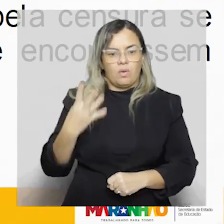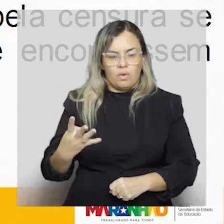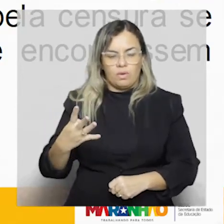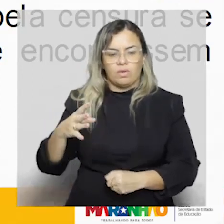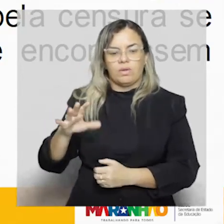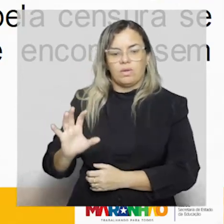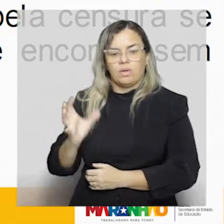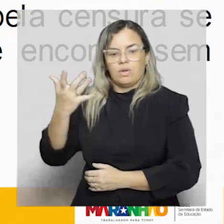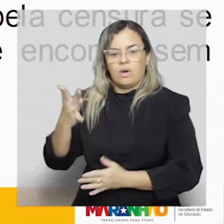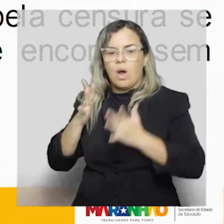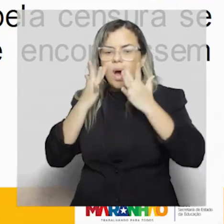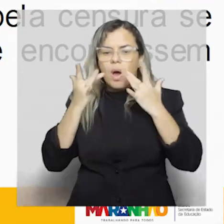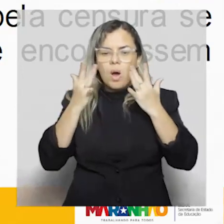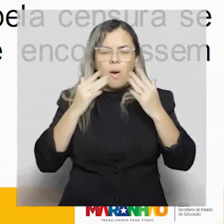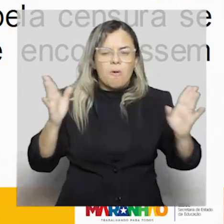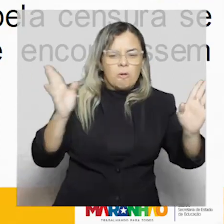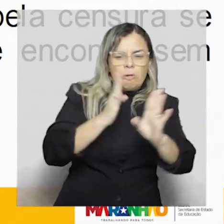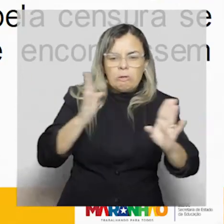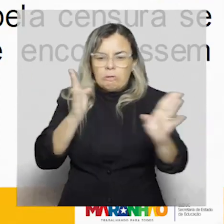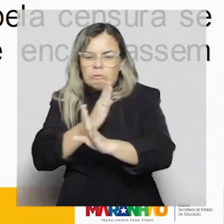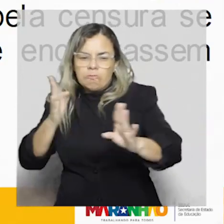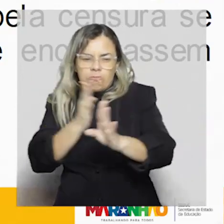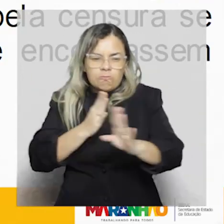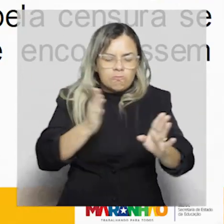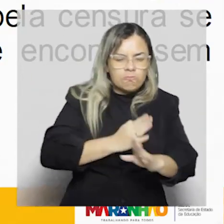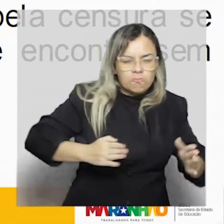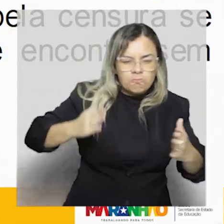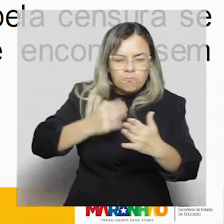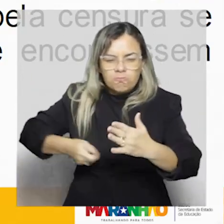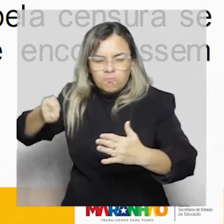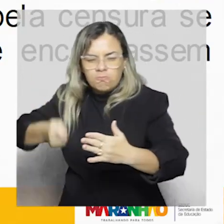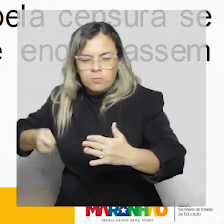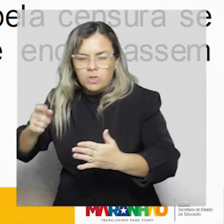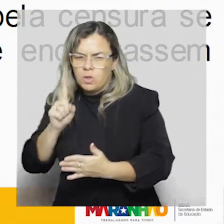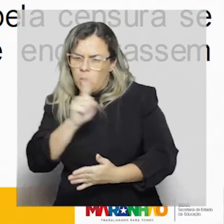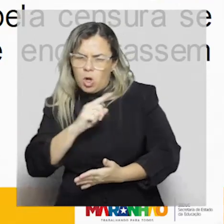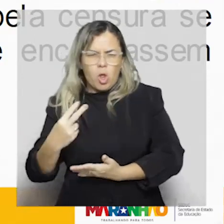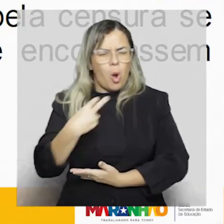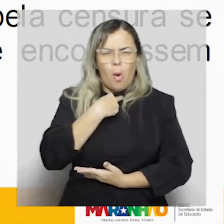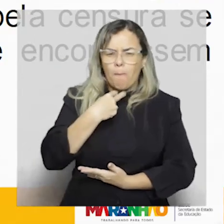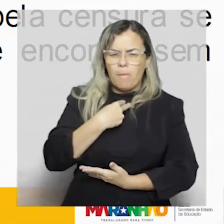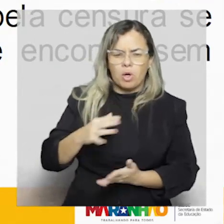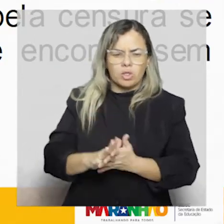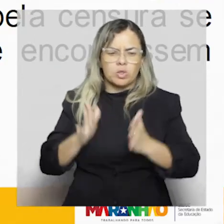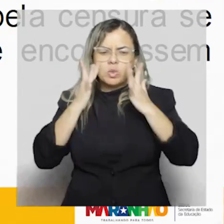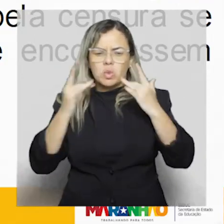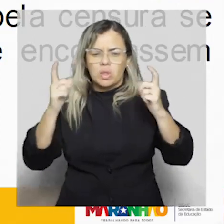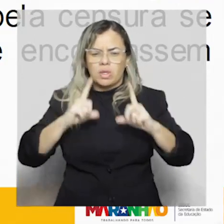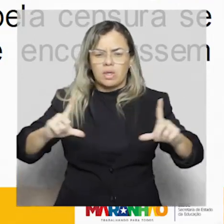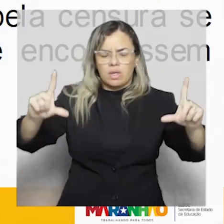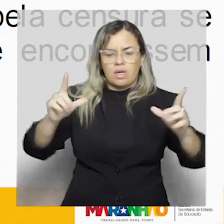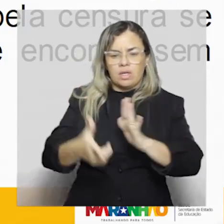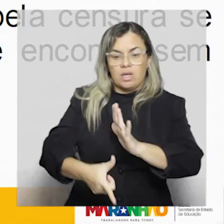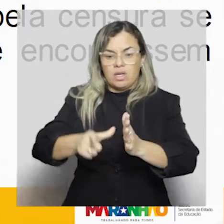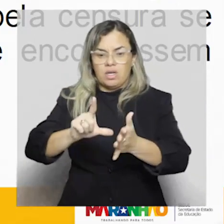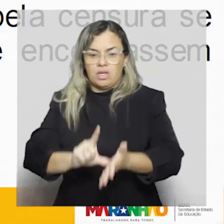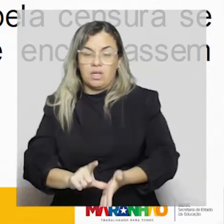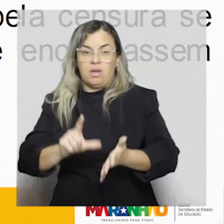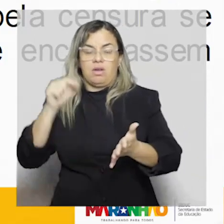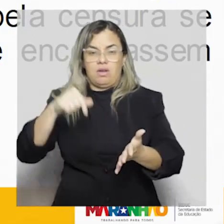foram perseguidos e impedidos de mostrar suas obras. Toda a produção artística deveria, antes de